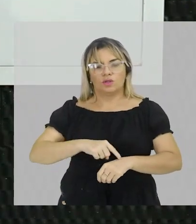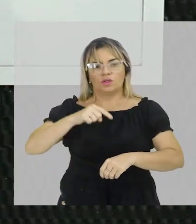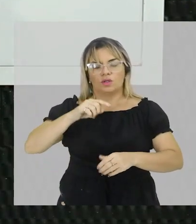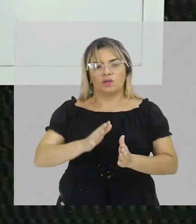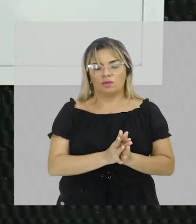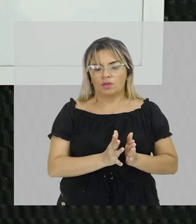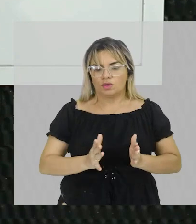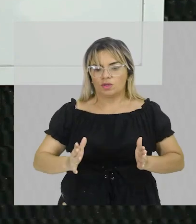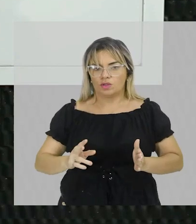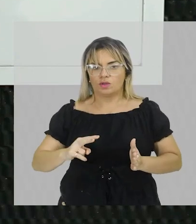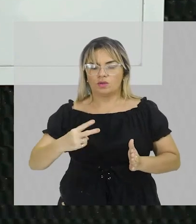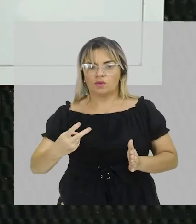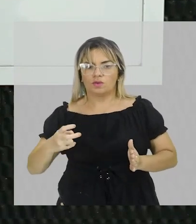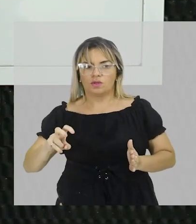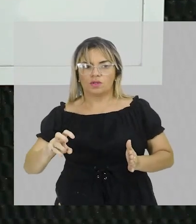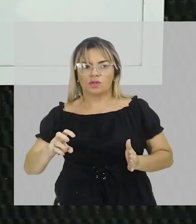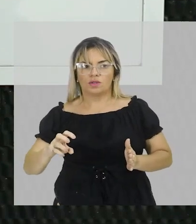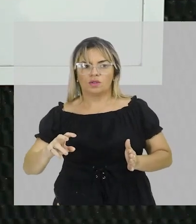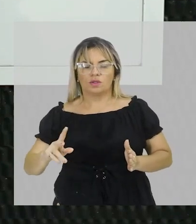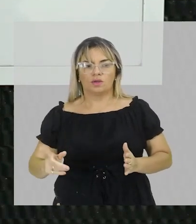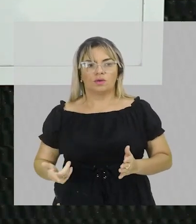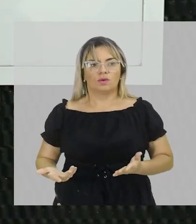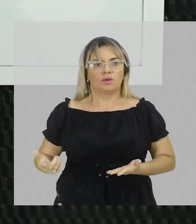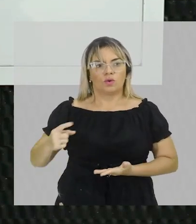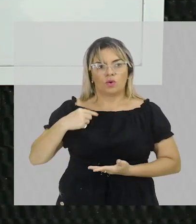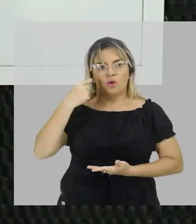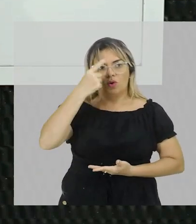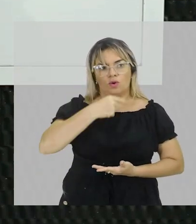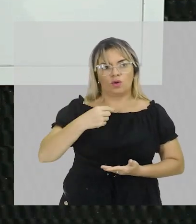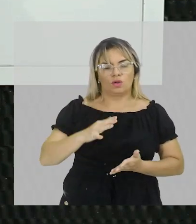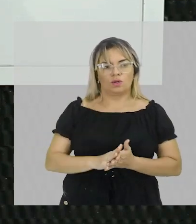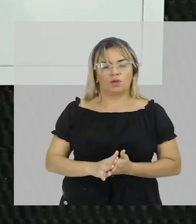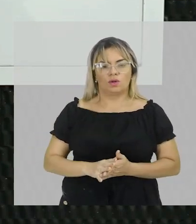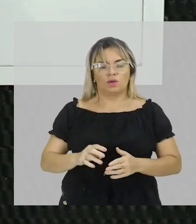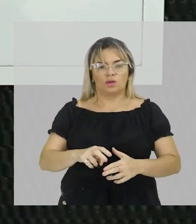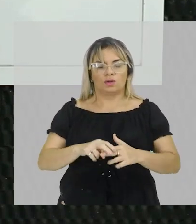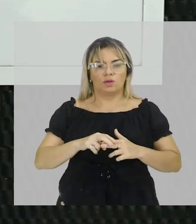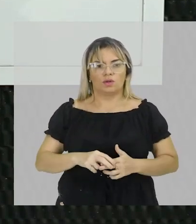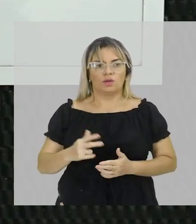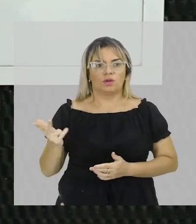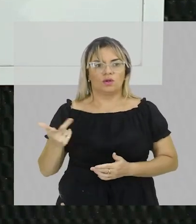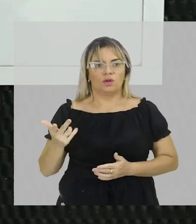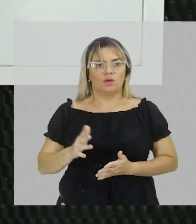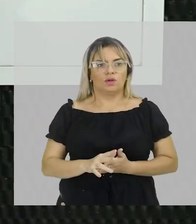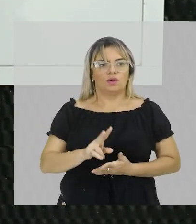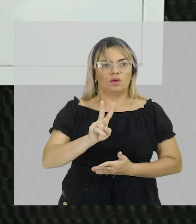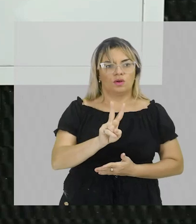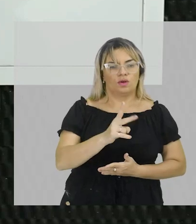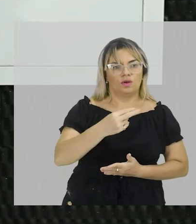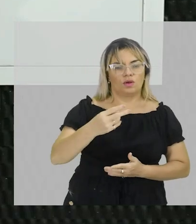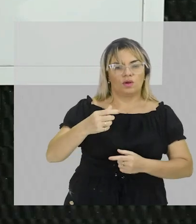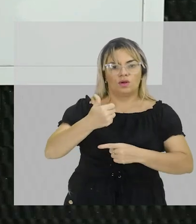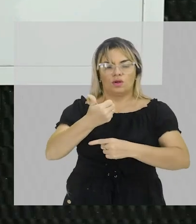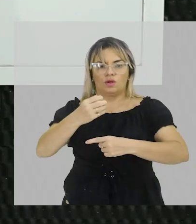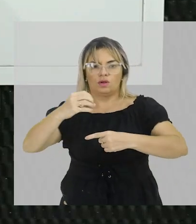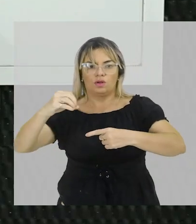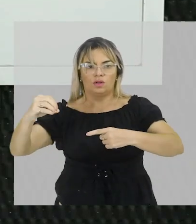velocidade vai ser igual a 600 dividido por